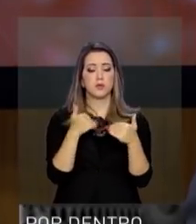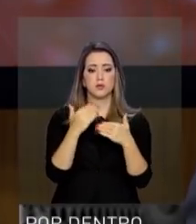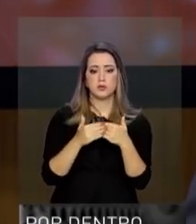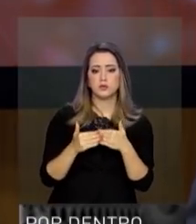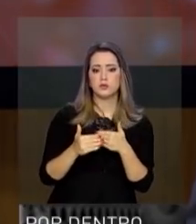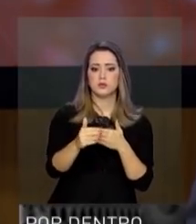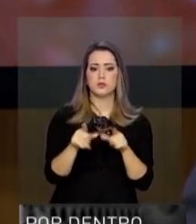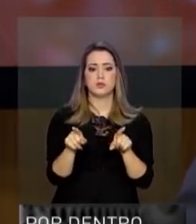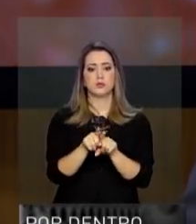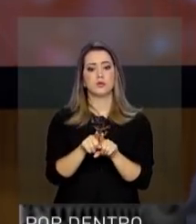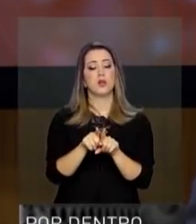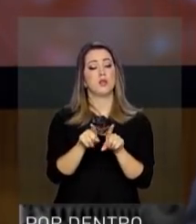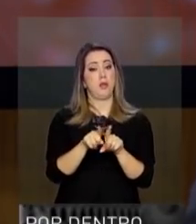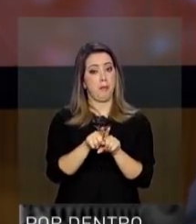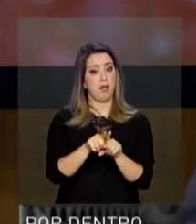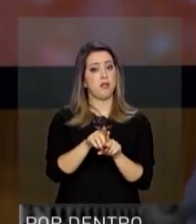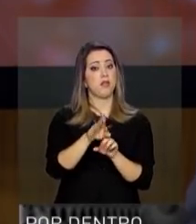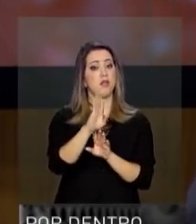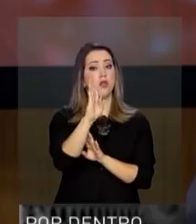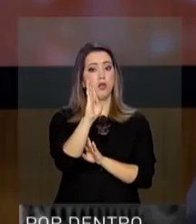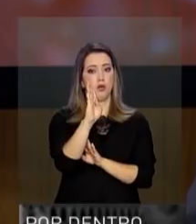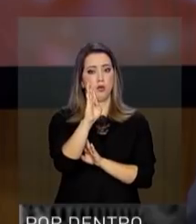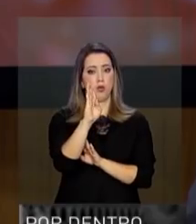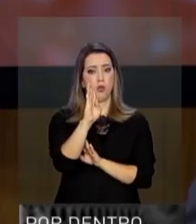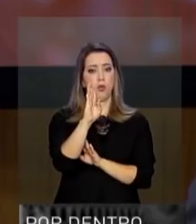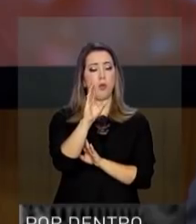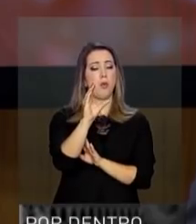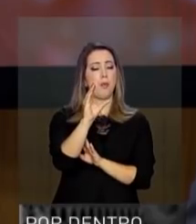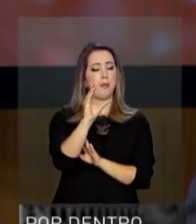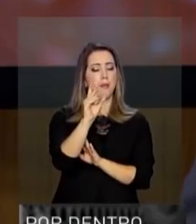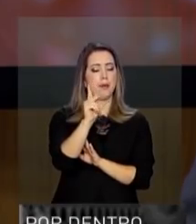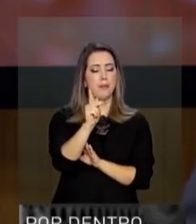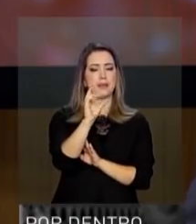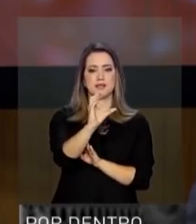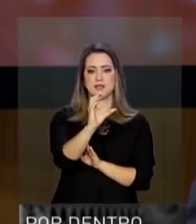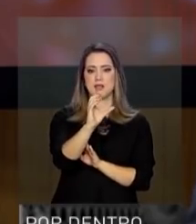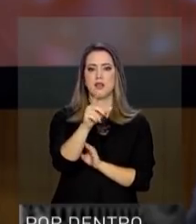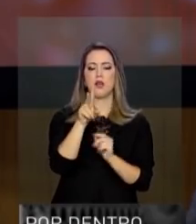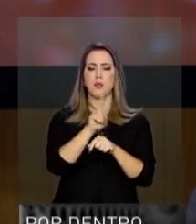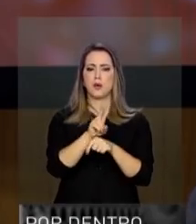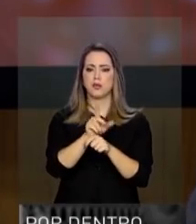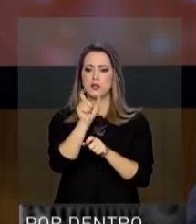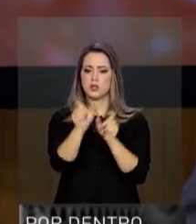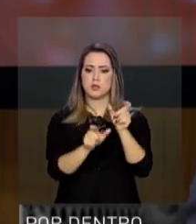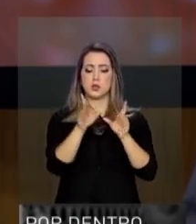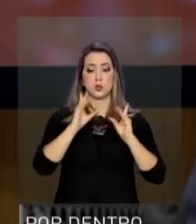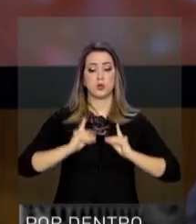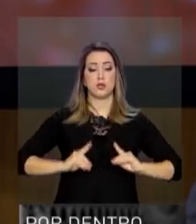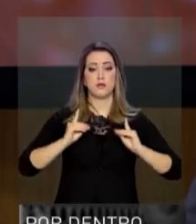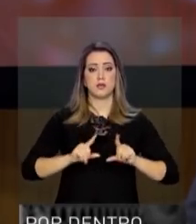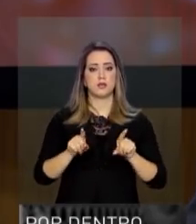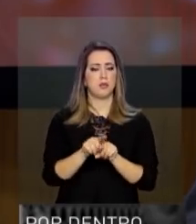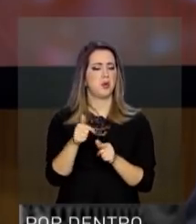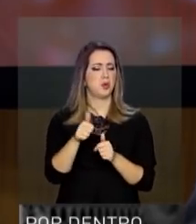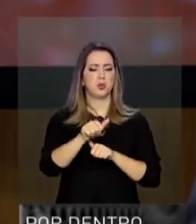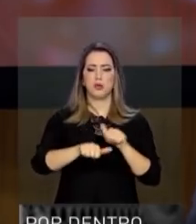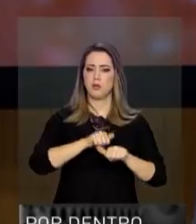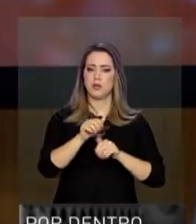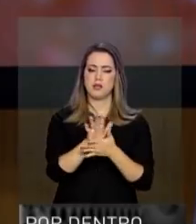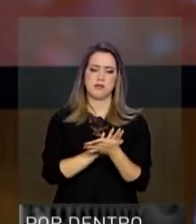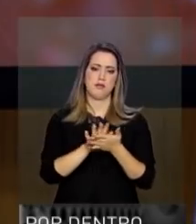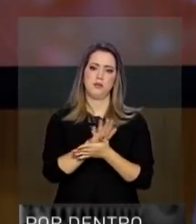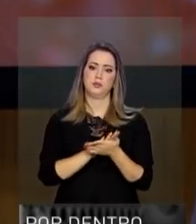o benefício de prestação continuada para a pessoa com deficiência, que protege diretamente as pessoas com deficiência, também não muda